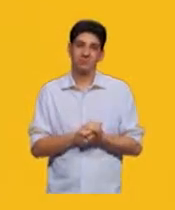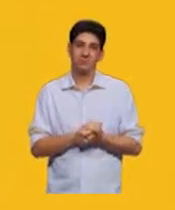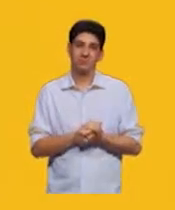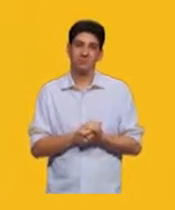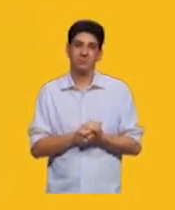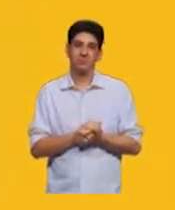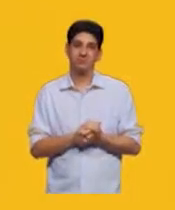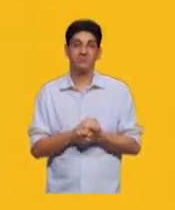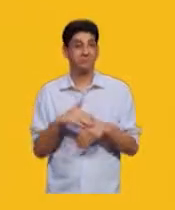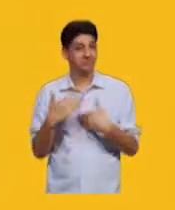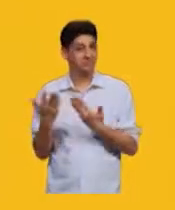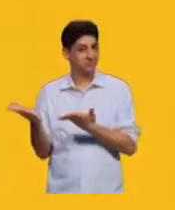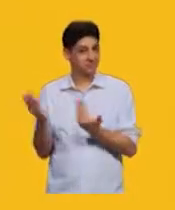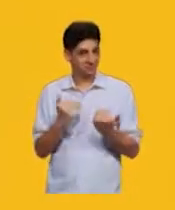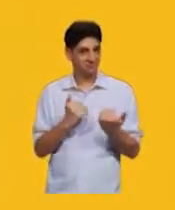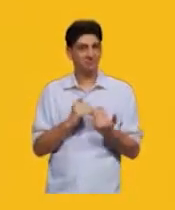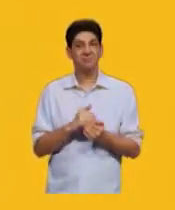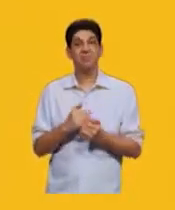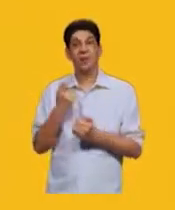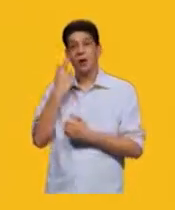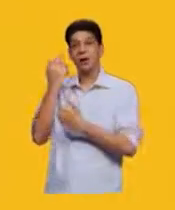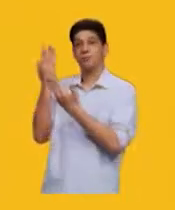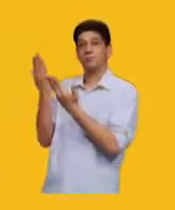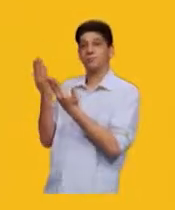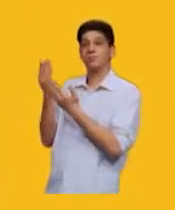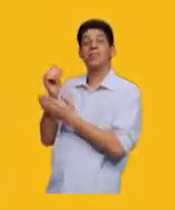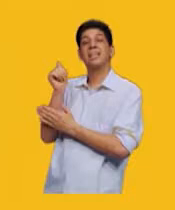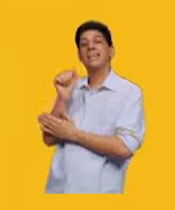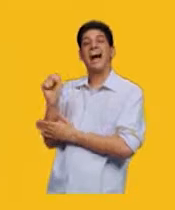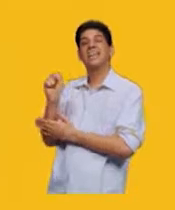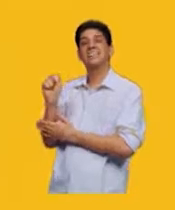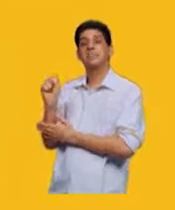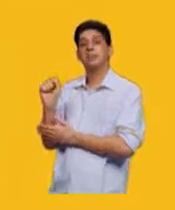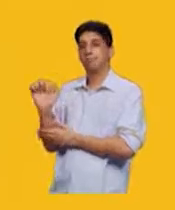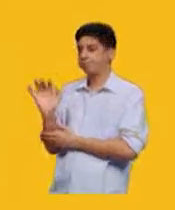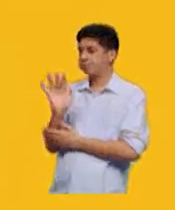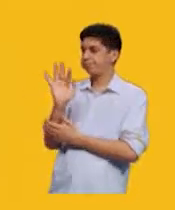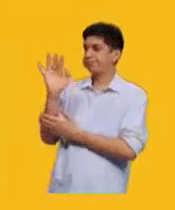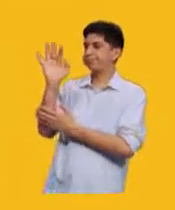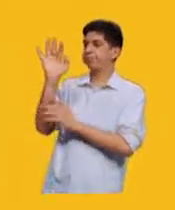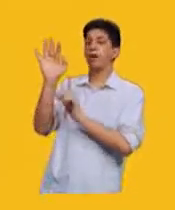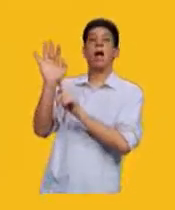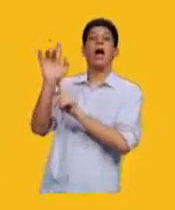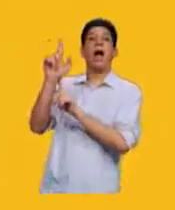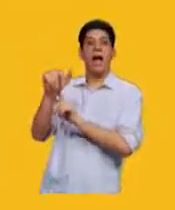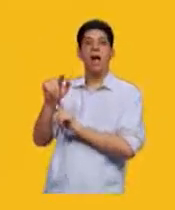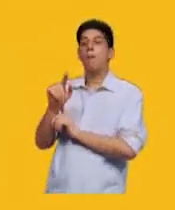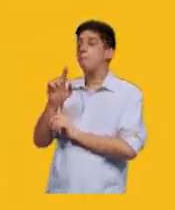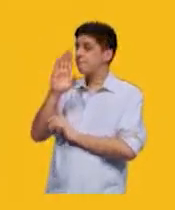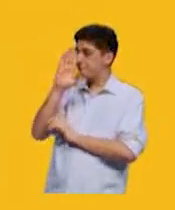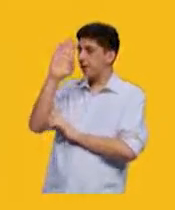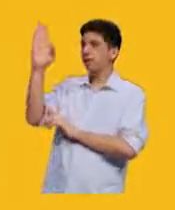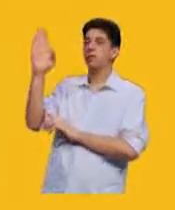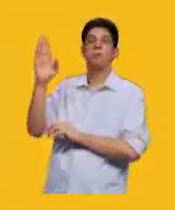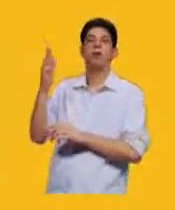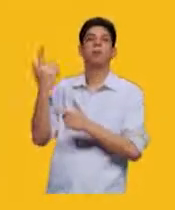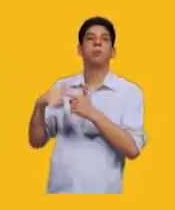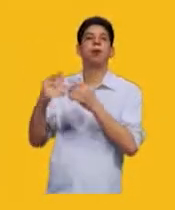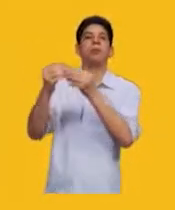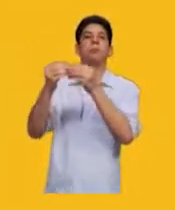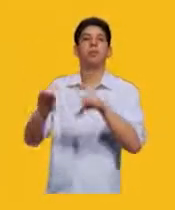hoje. Vamos lá? Qual gás que é considerado grande responsável pela destruição da camada de